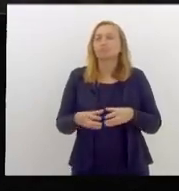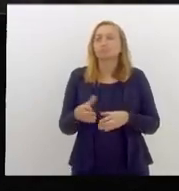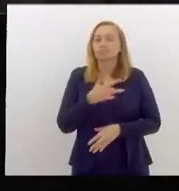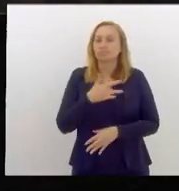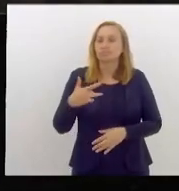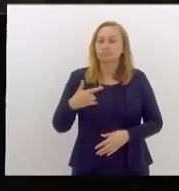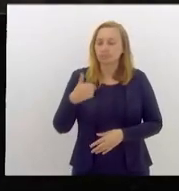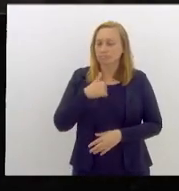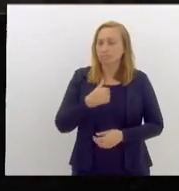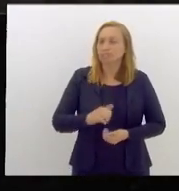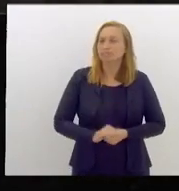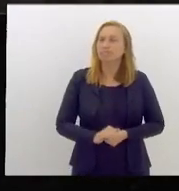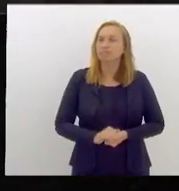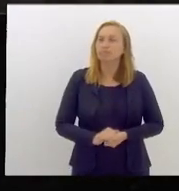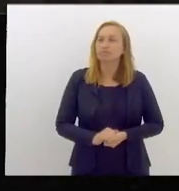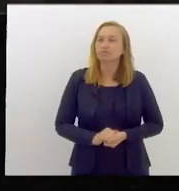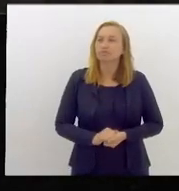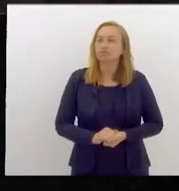de saúde que